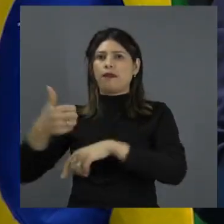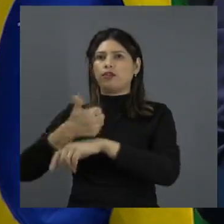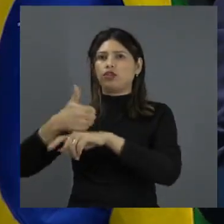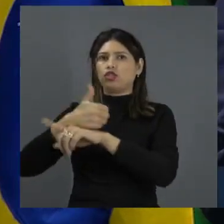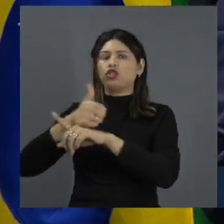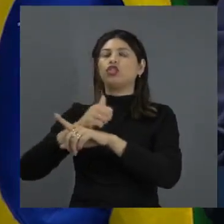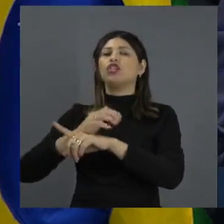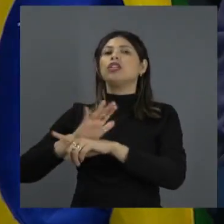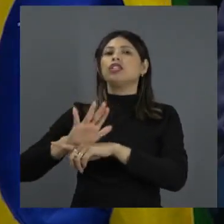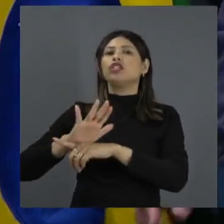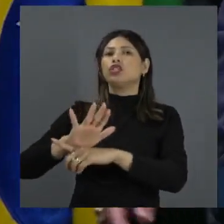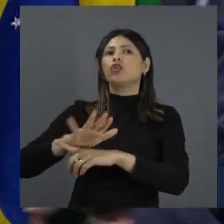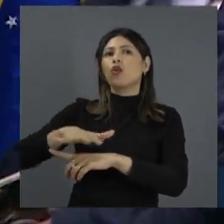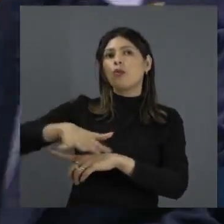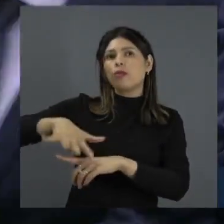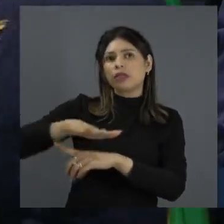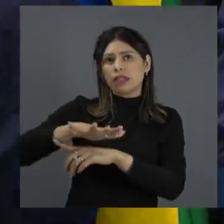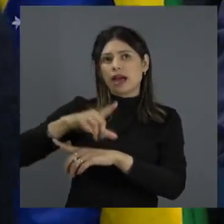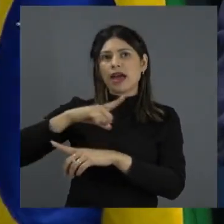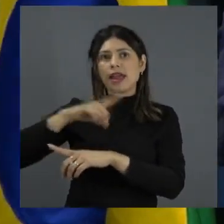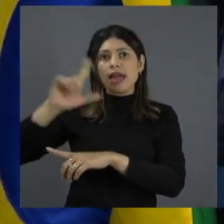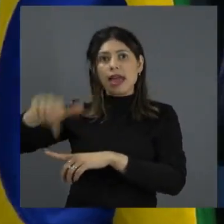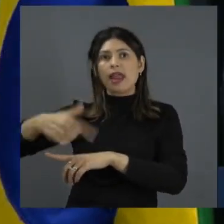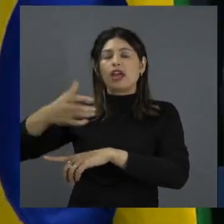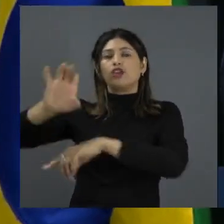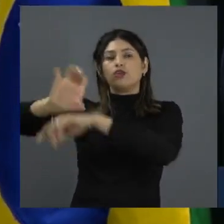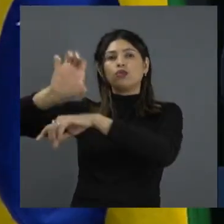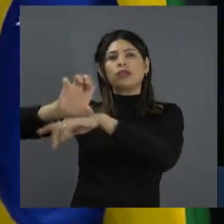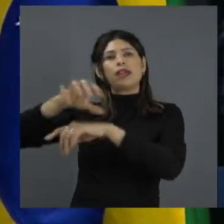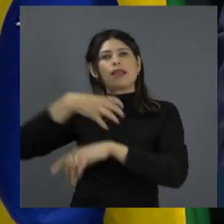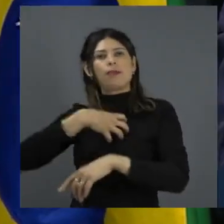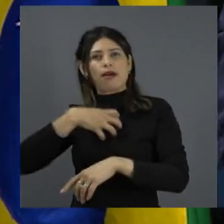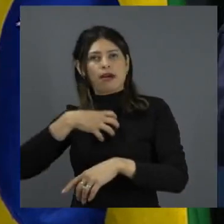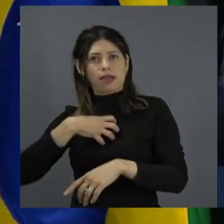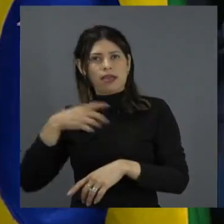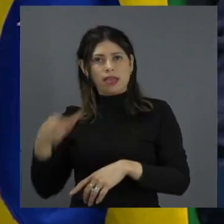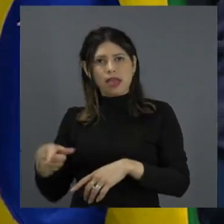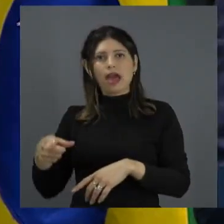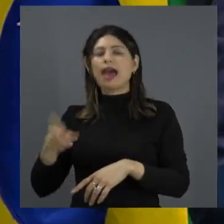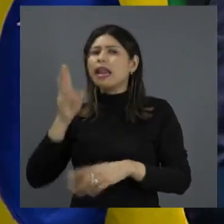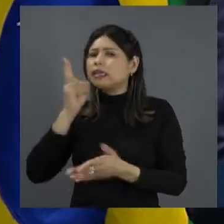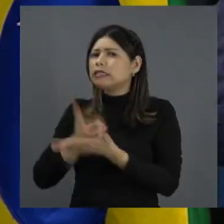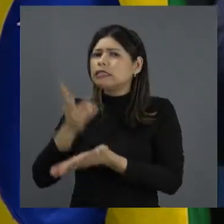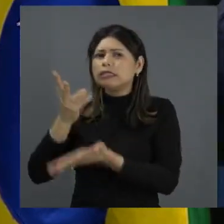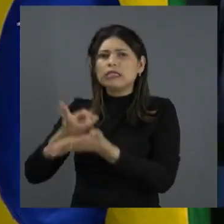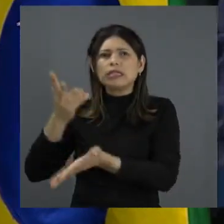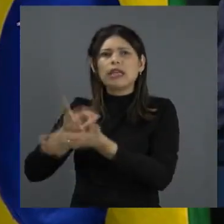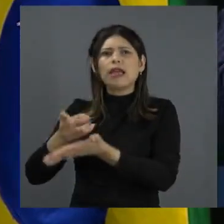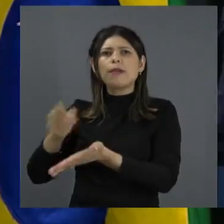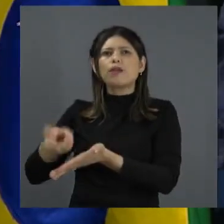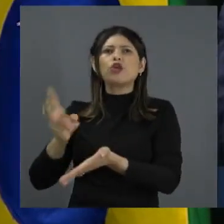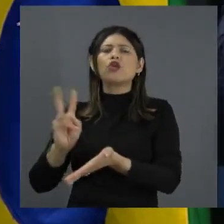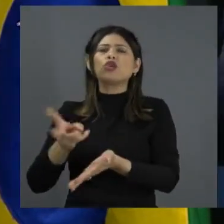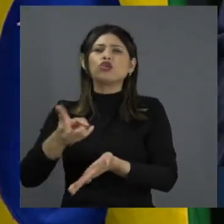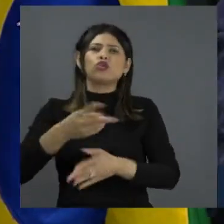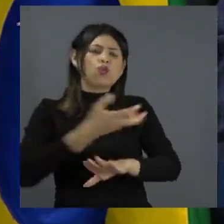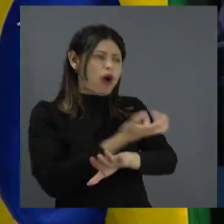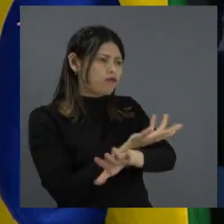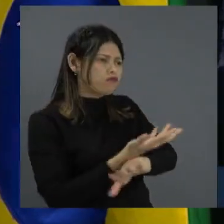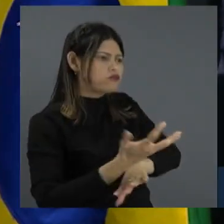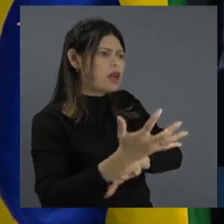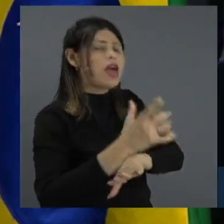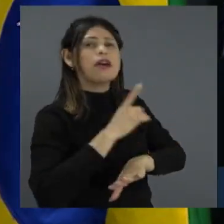baiana, Nilma Alves, que se mantiveram pacificamente o tempo todo no gramado de frente ao